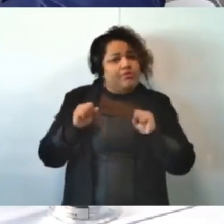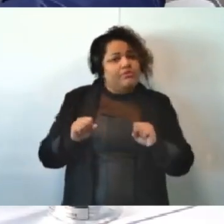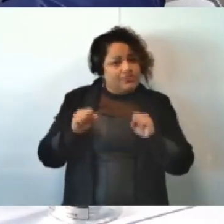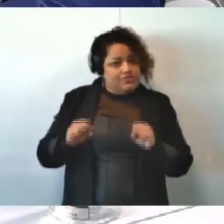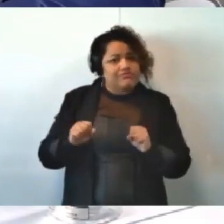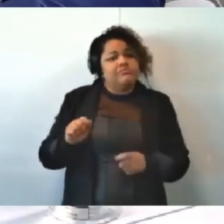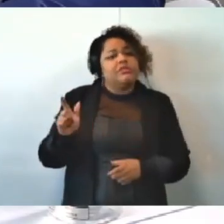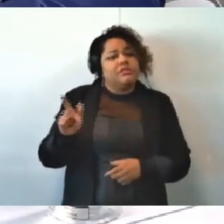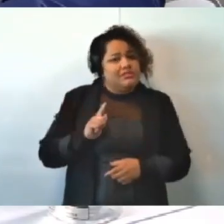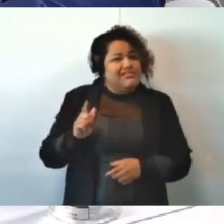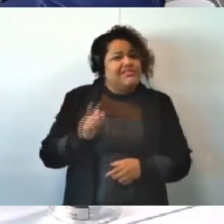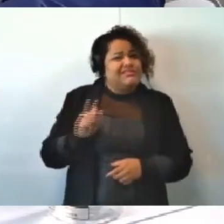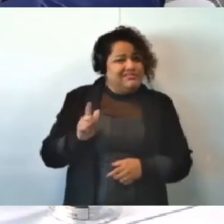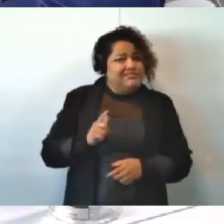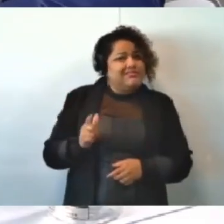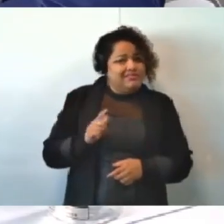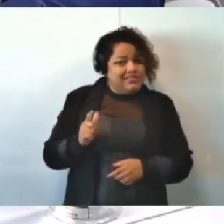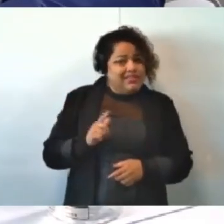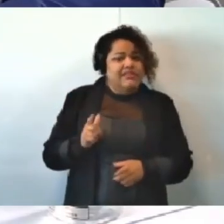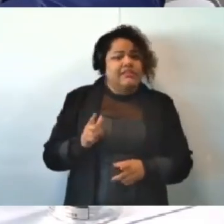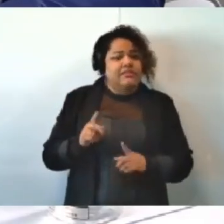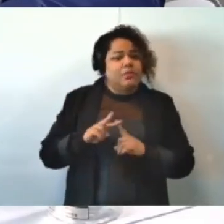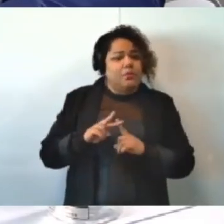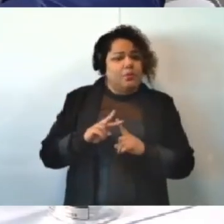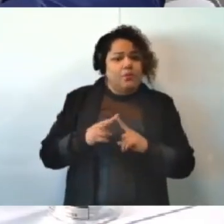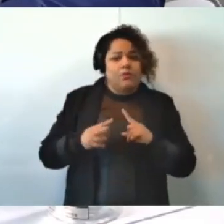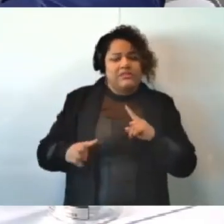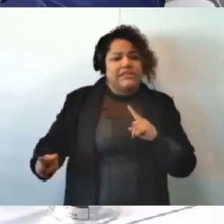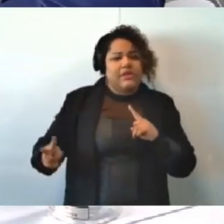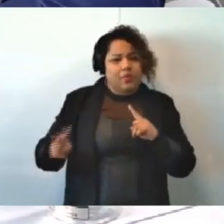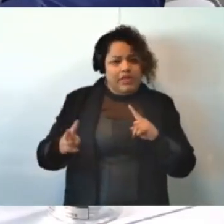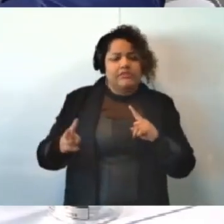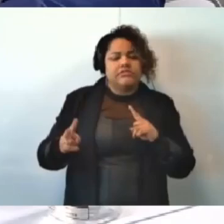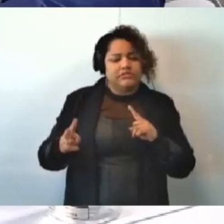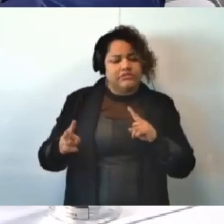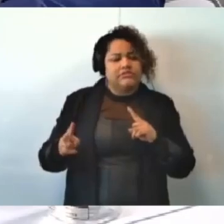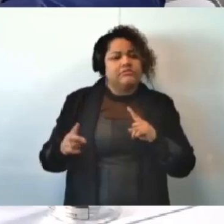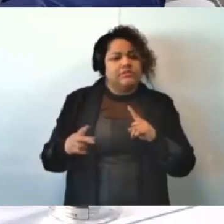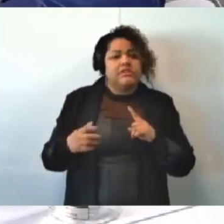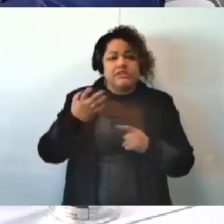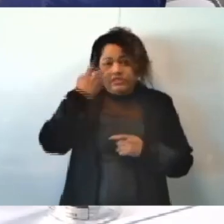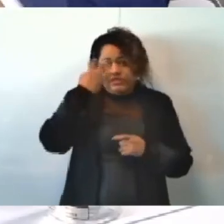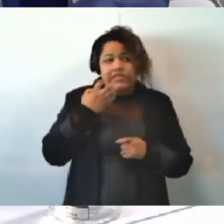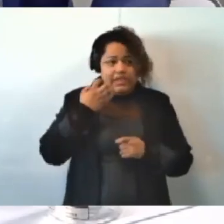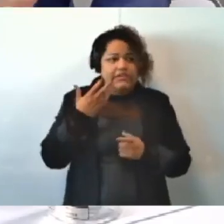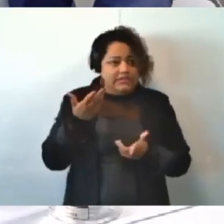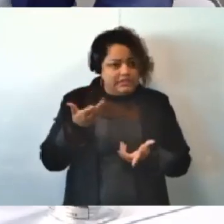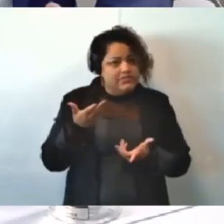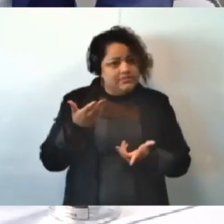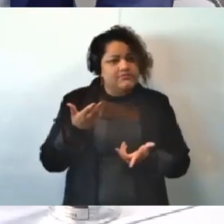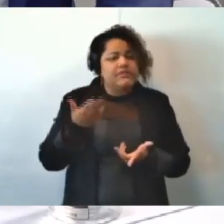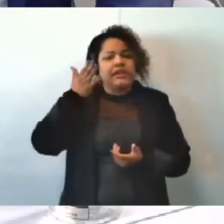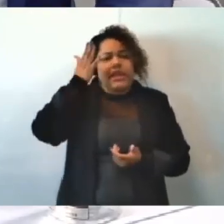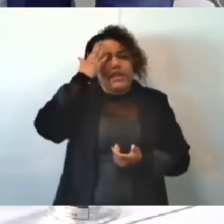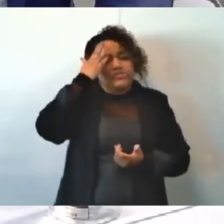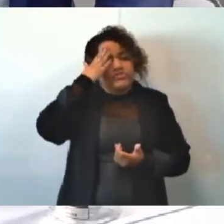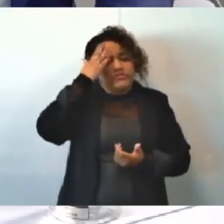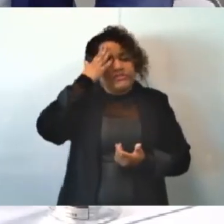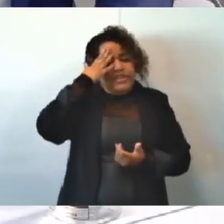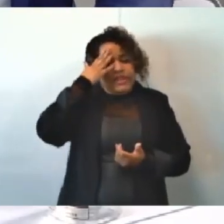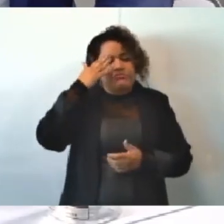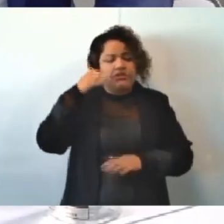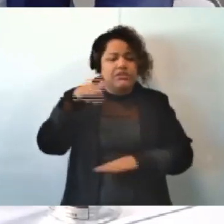significativa quando se diz fechamento de uma rua. A gente sabe que o trânsito hoje de BH já